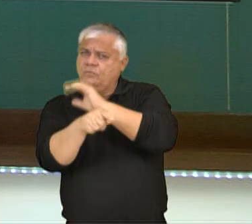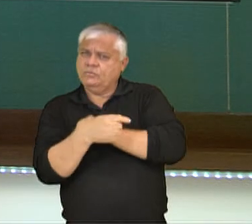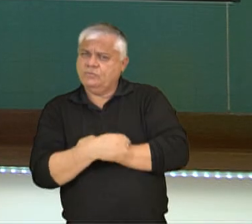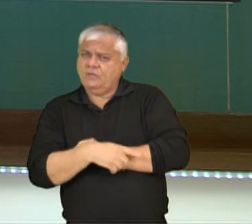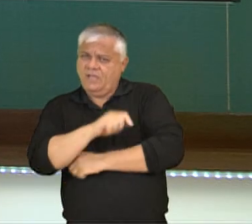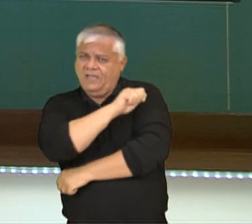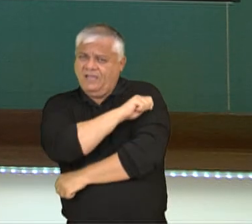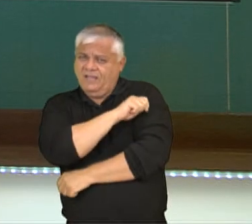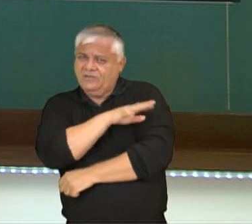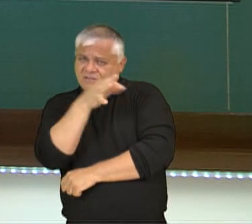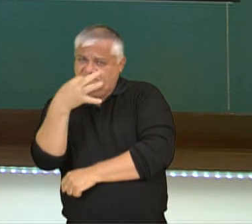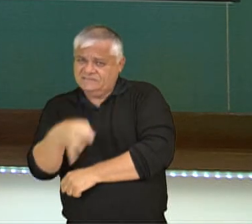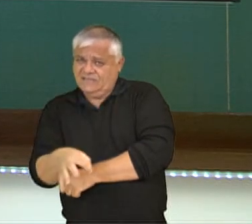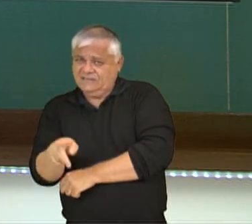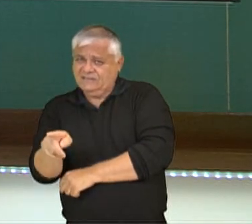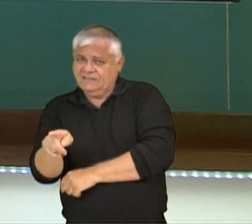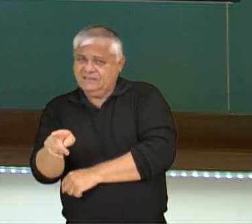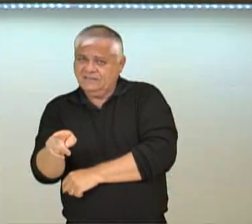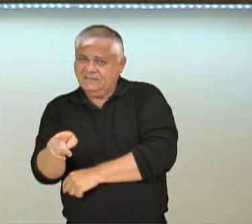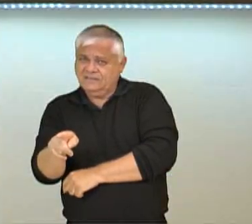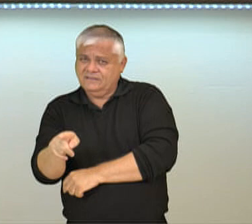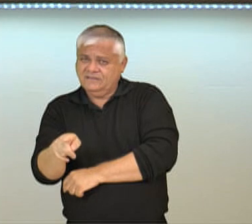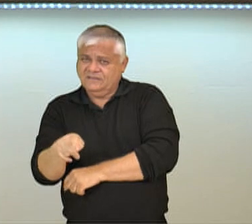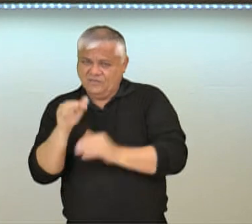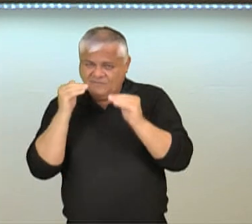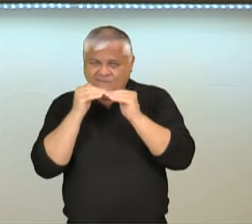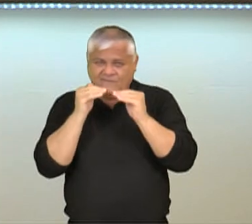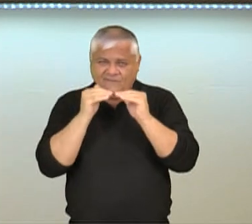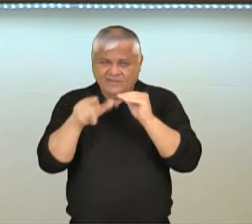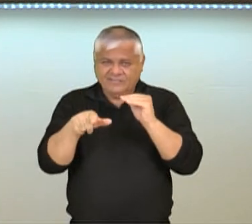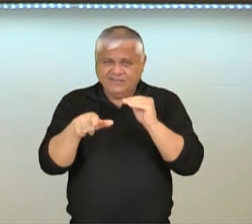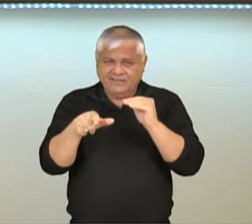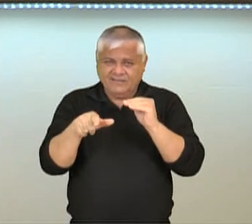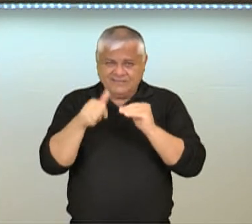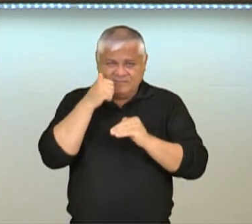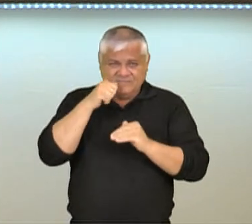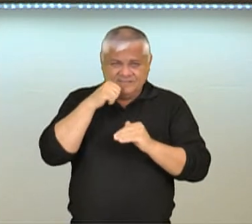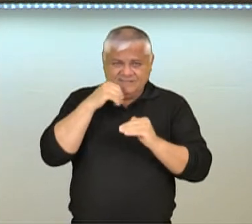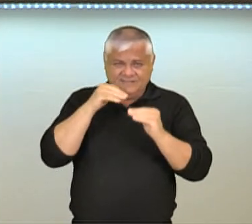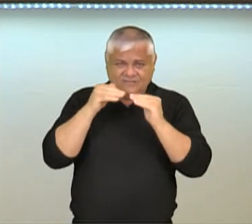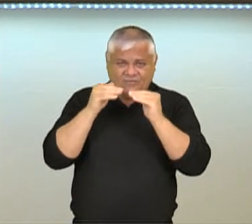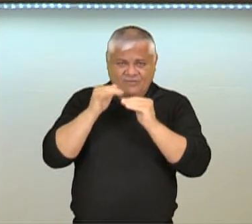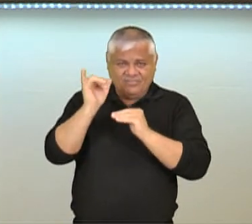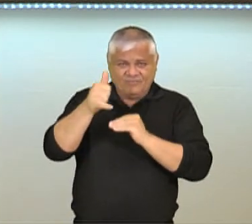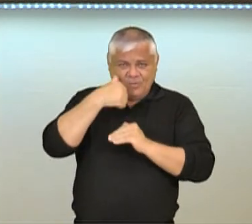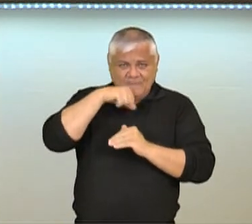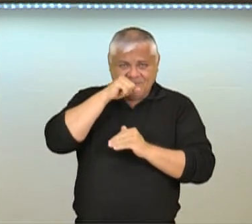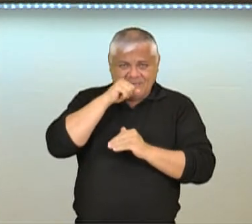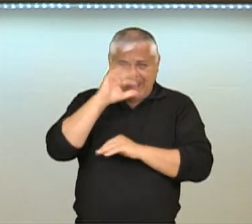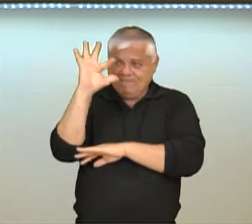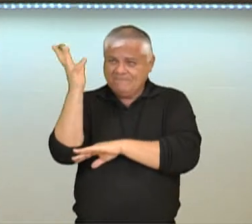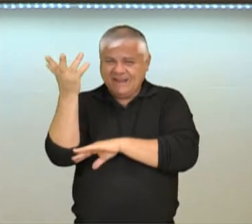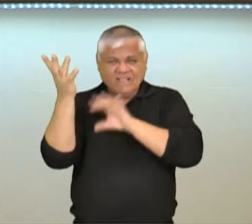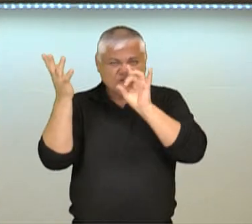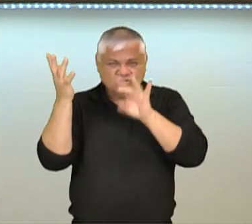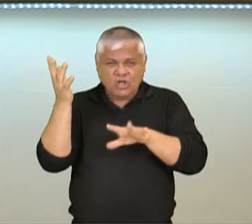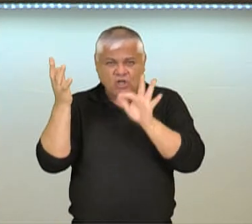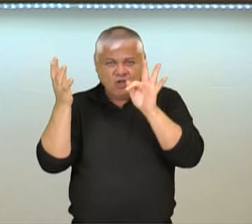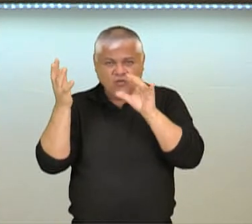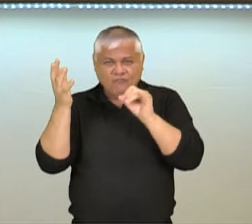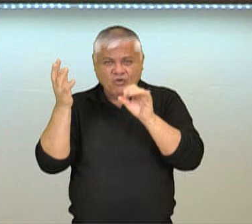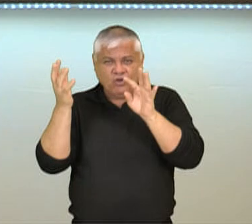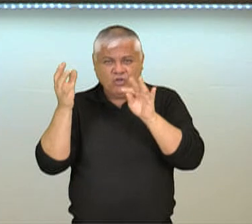essas observações estão corretas? Você concorda com essa afirmação que ela fez? Que as plantas apenas